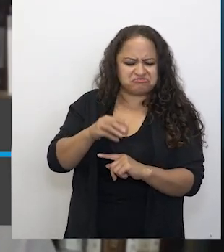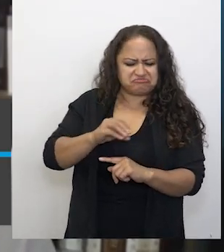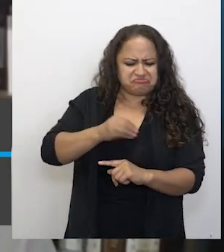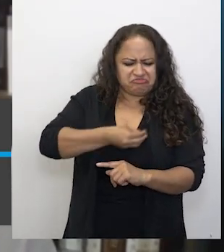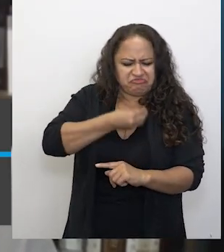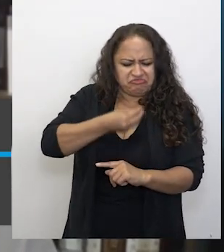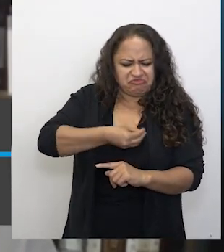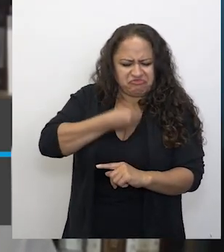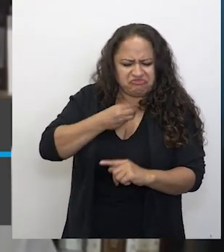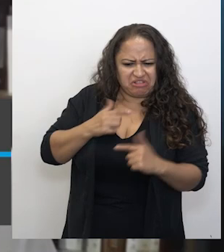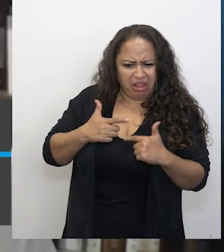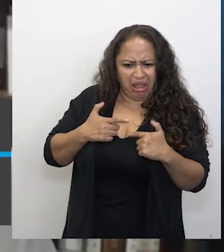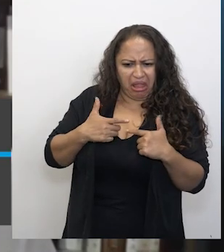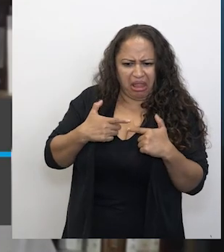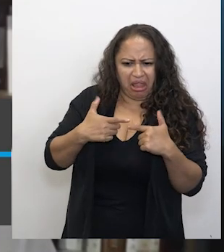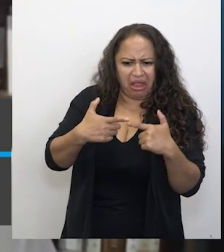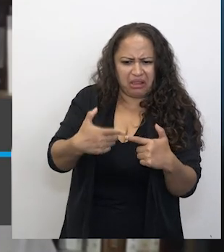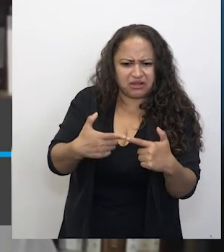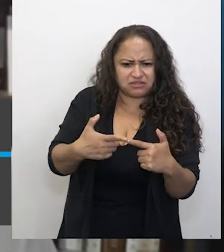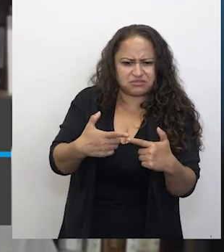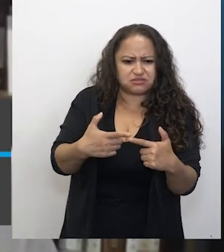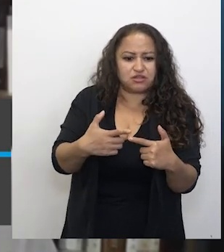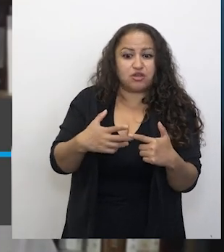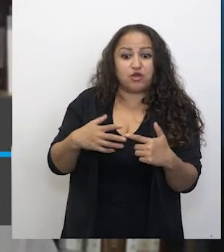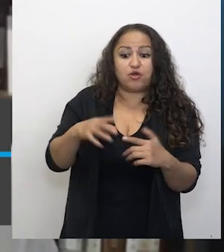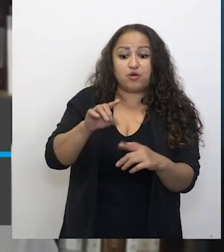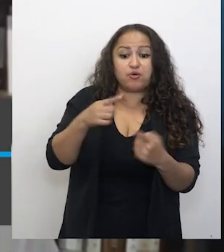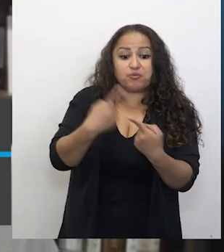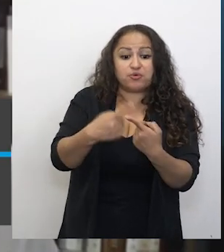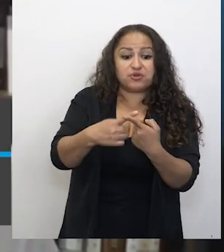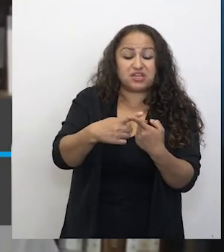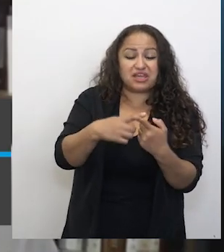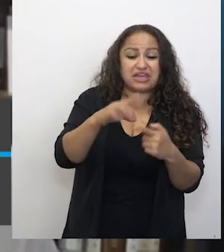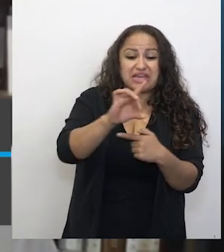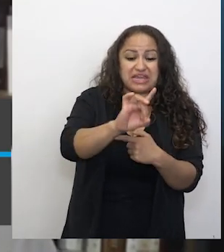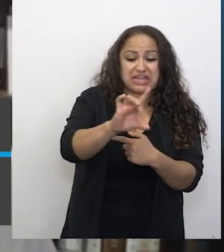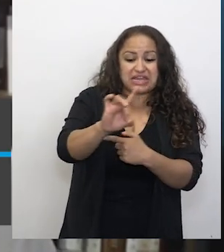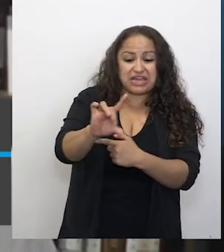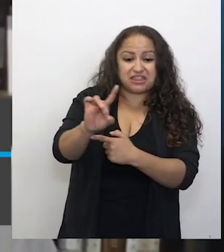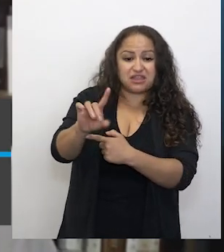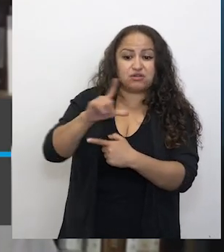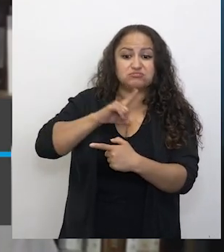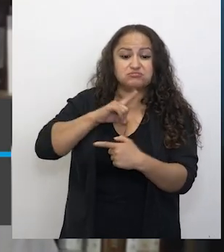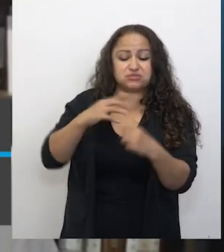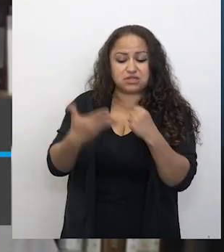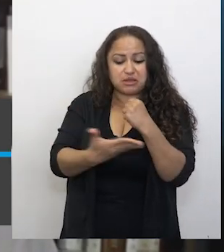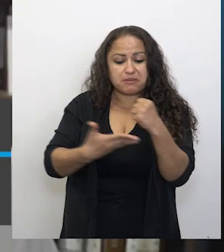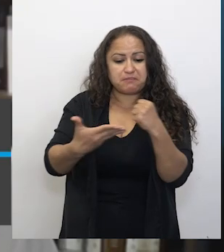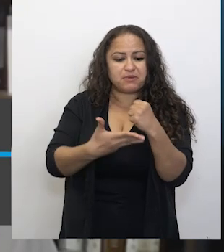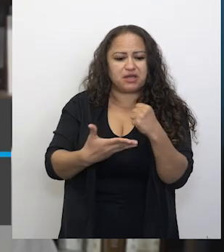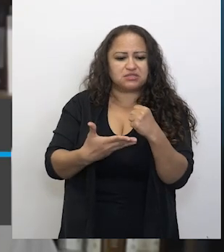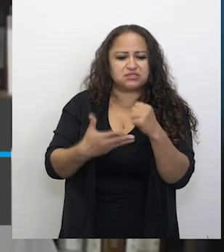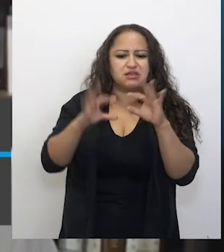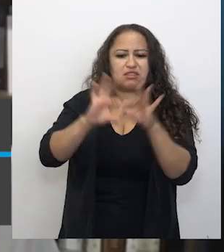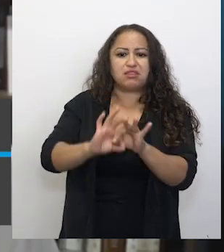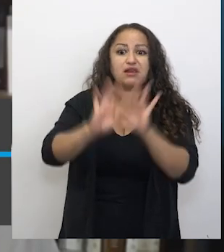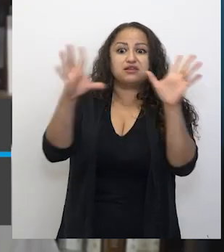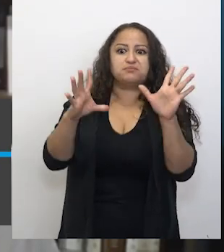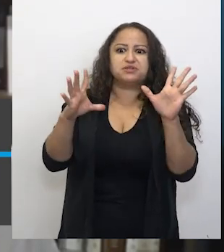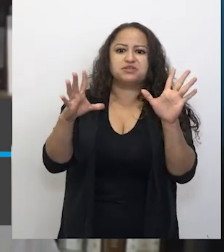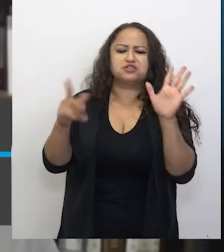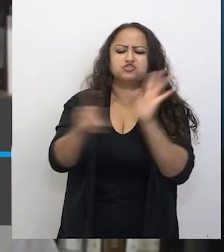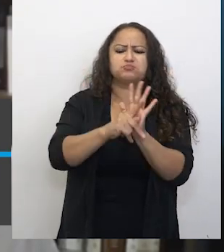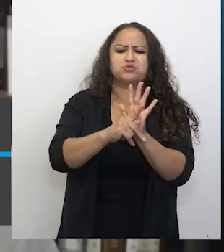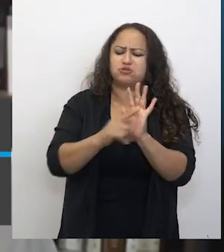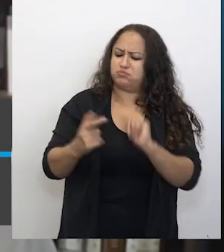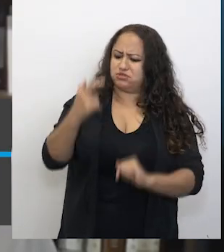total. Né, sobretudo porque cada um, né, se baseia na sua liberdade individual. Cada um